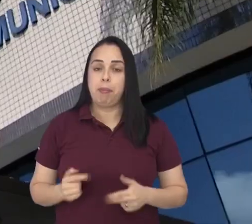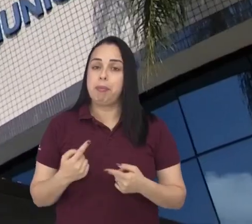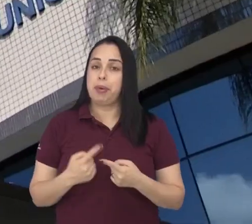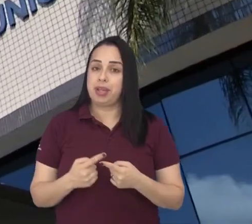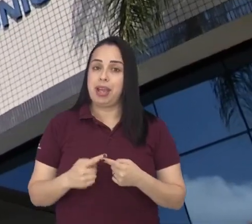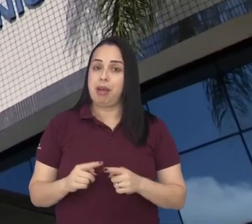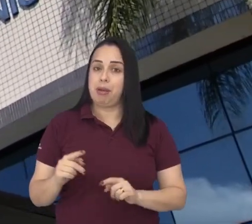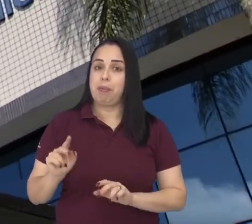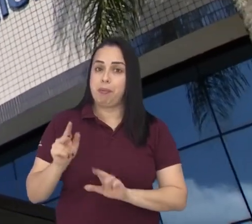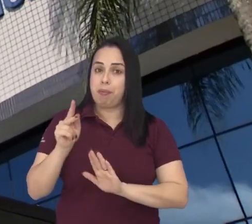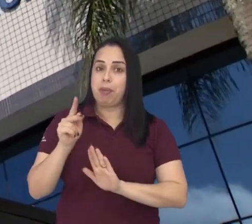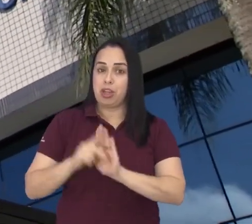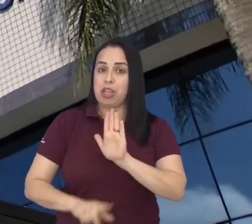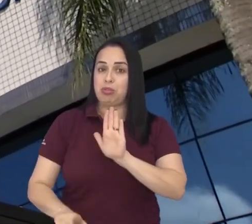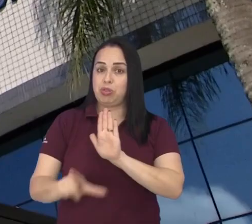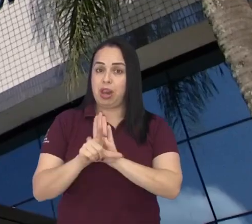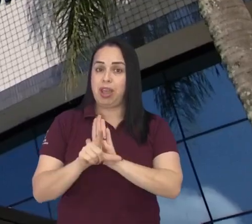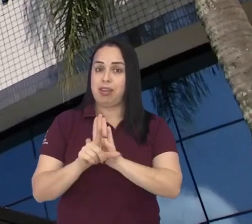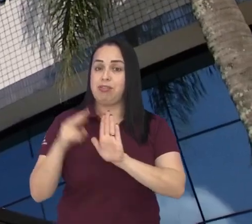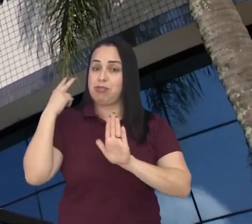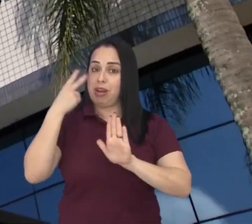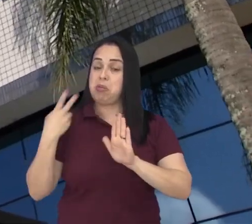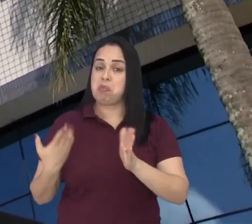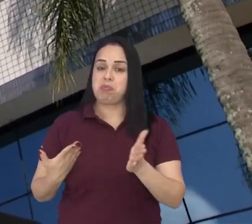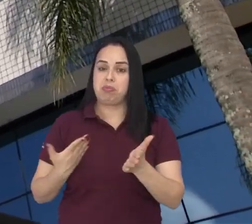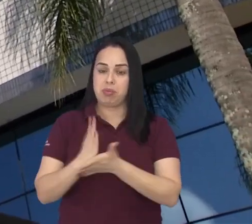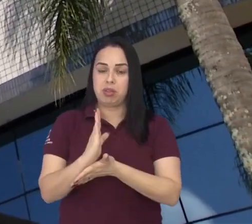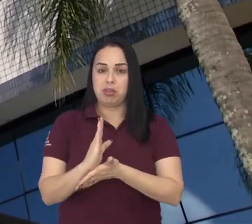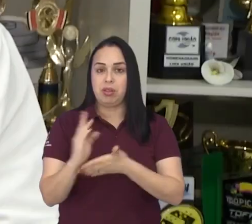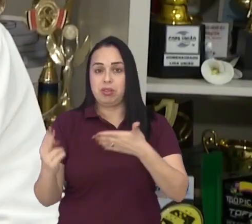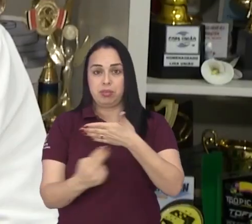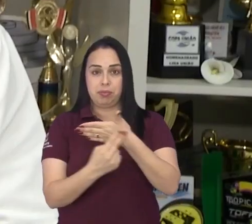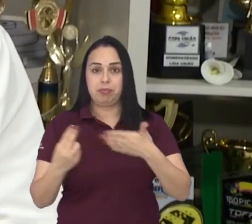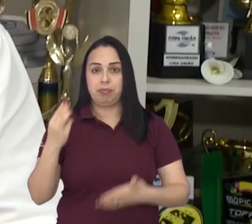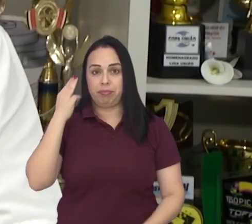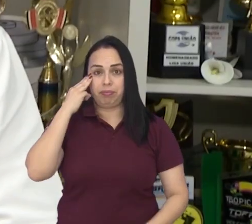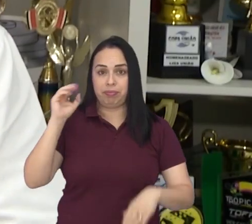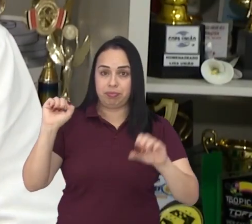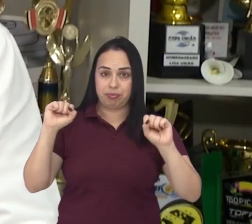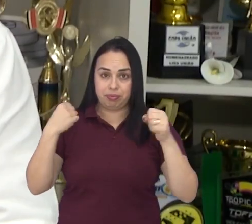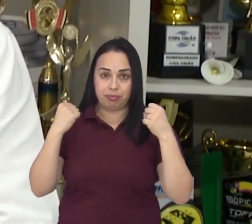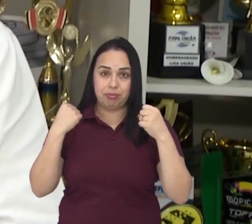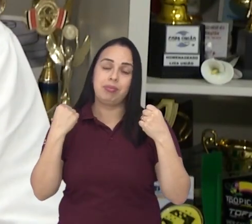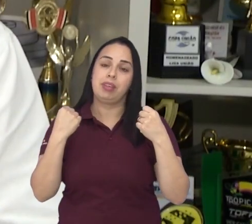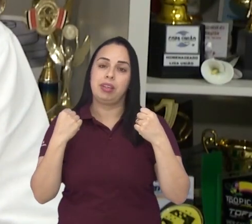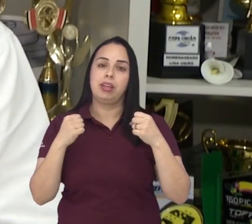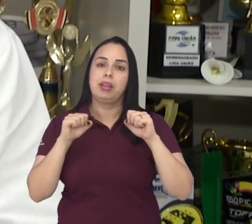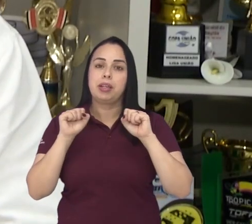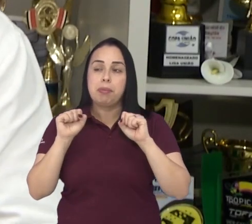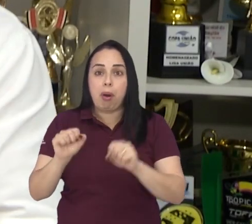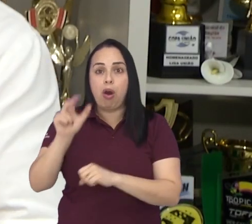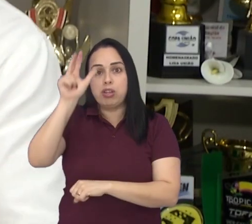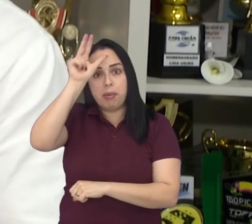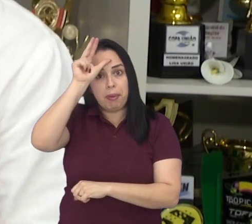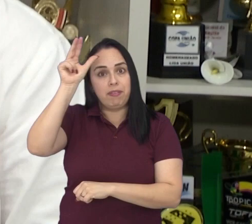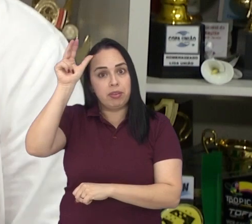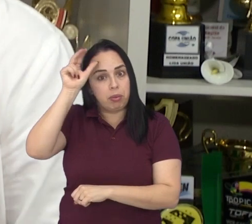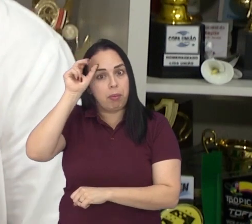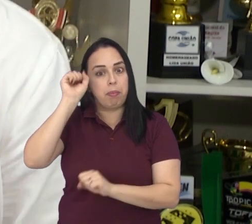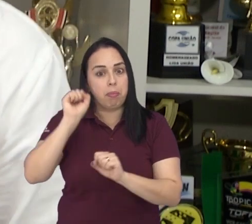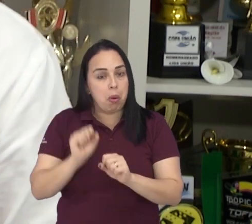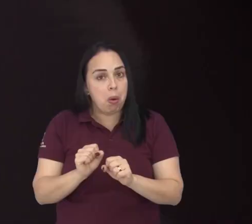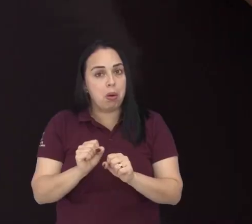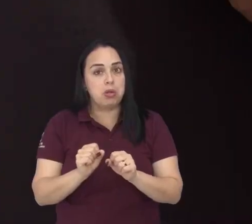município. Isso porque a Câmara Municipal aprovou um projeto de lei do vereador Marcão da Academia que autoriza o